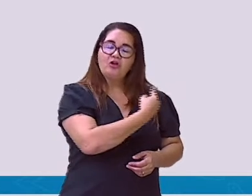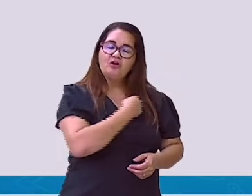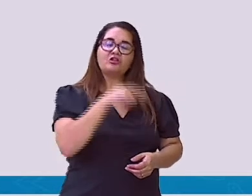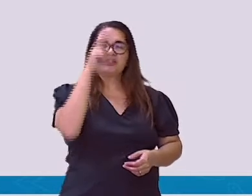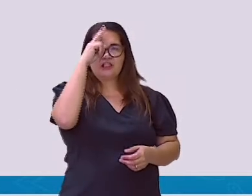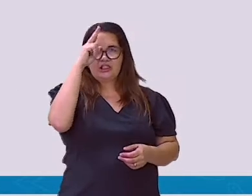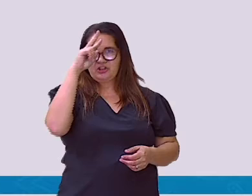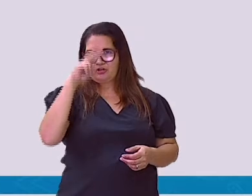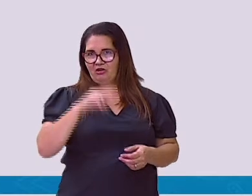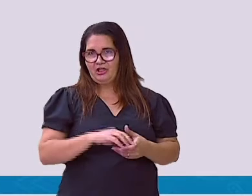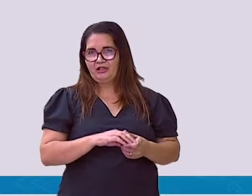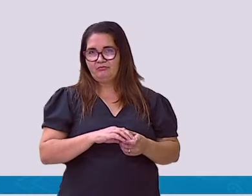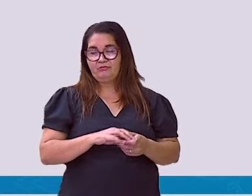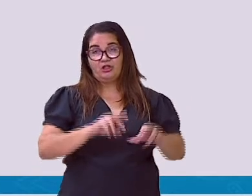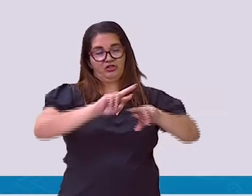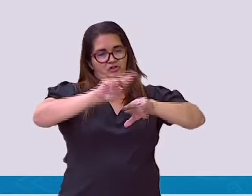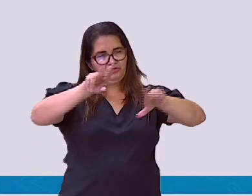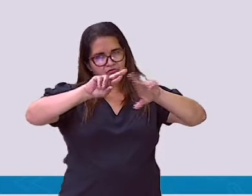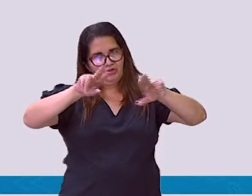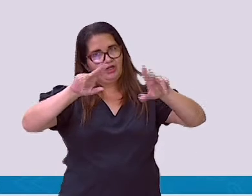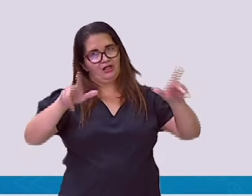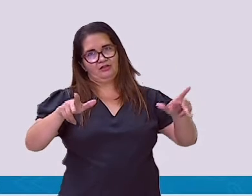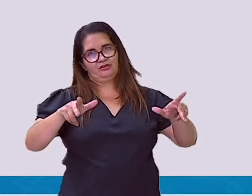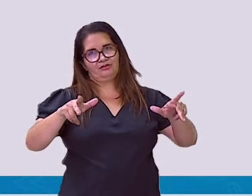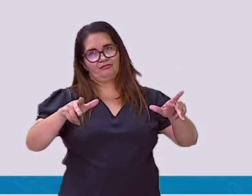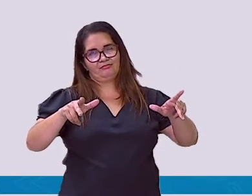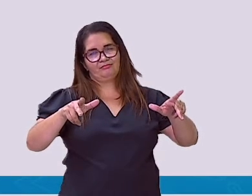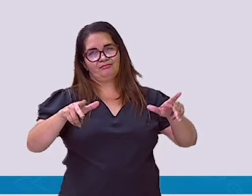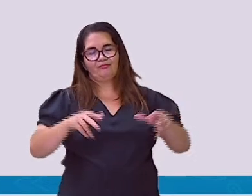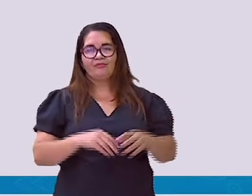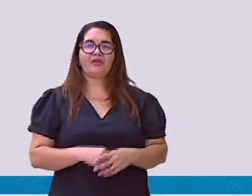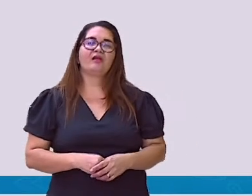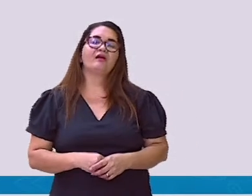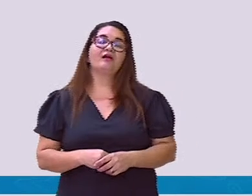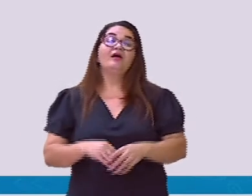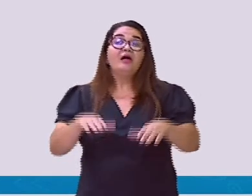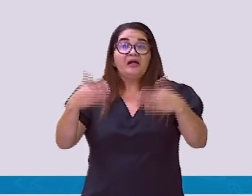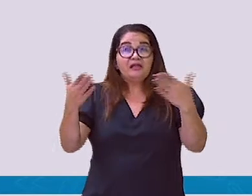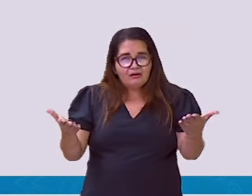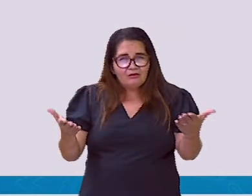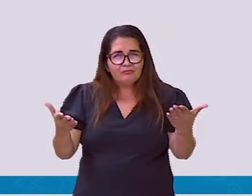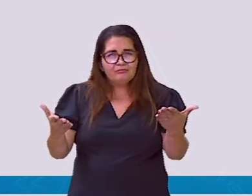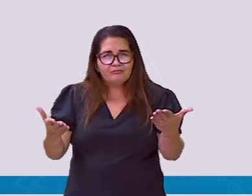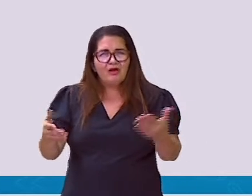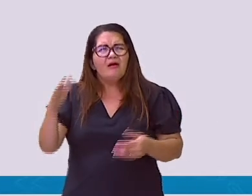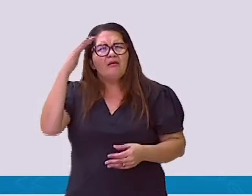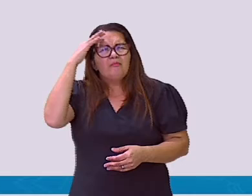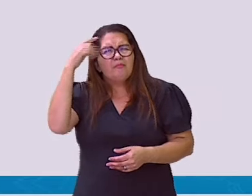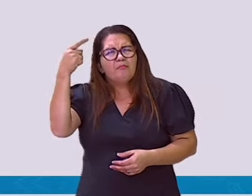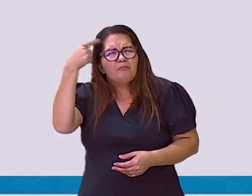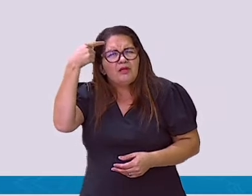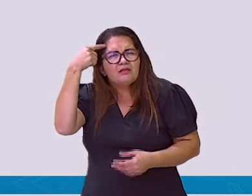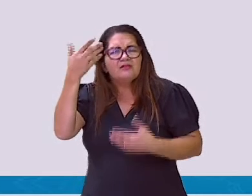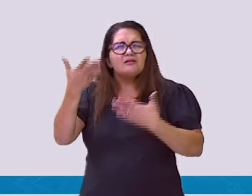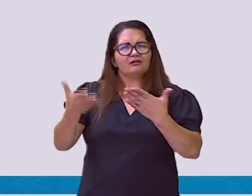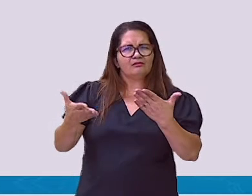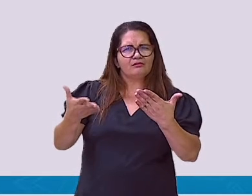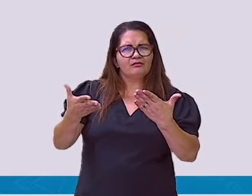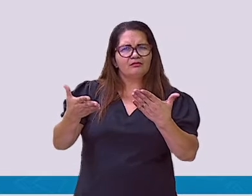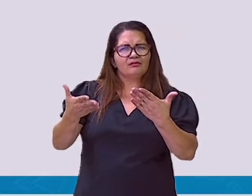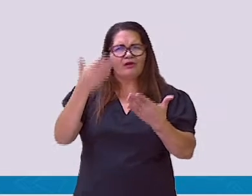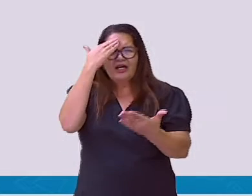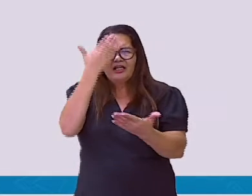Vamos pensar sobre isso? Eu acredito que não. Por quê? Olha